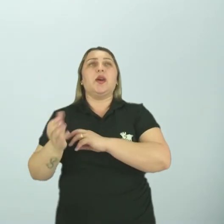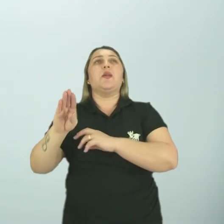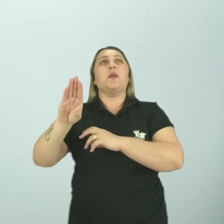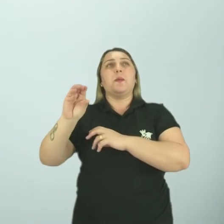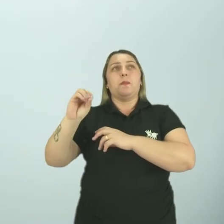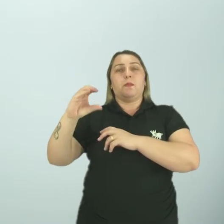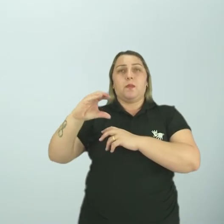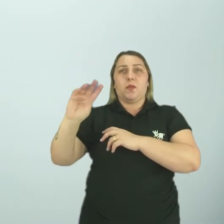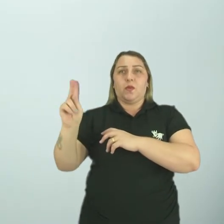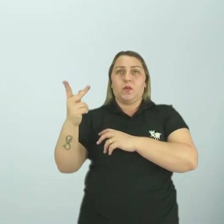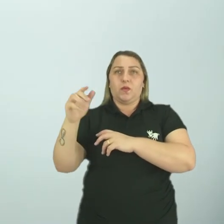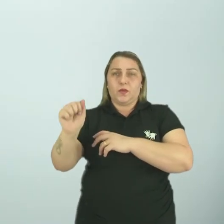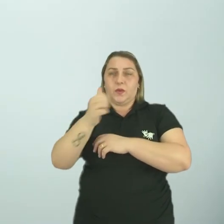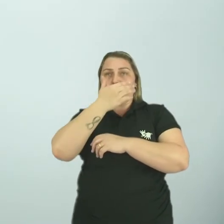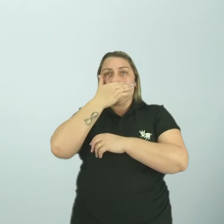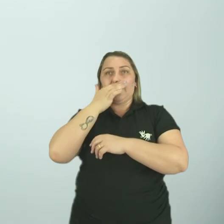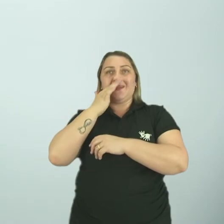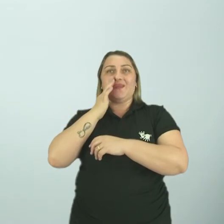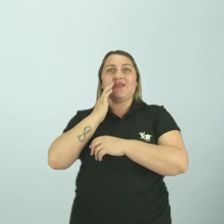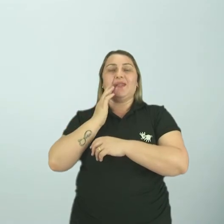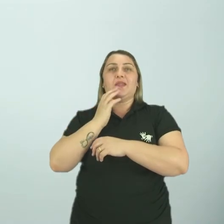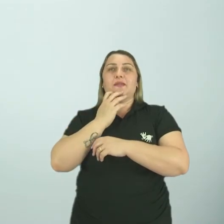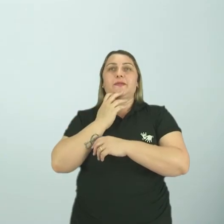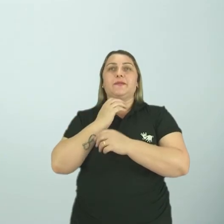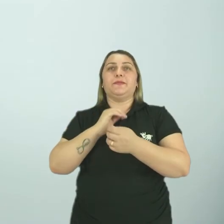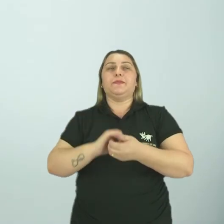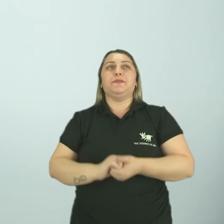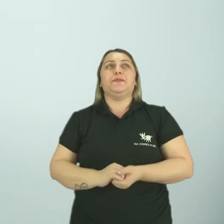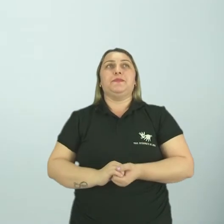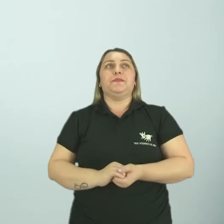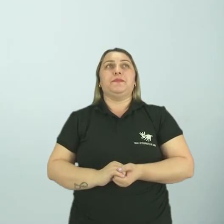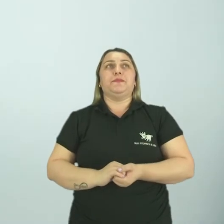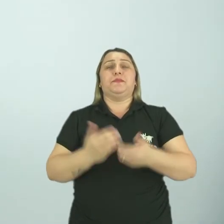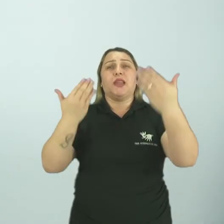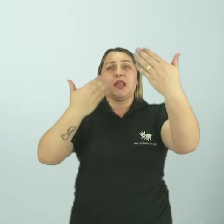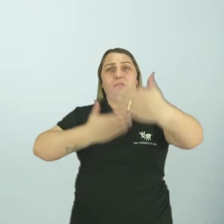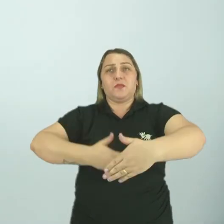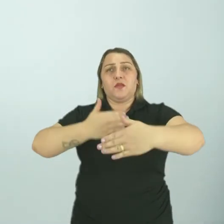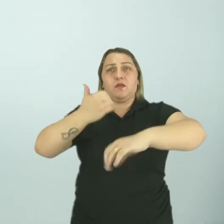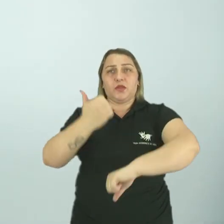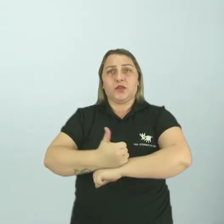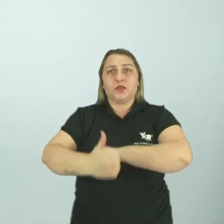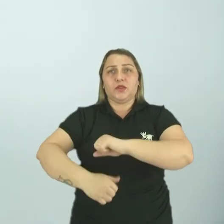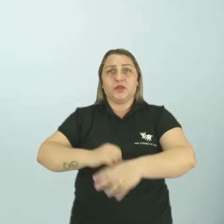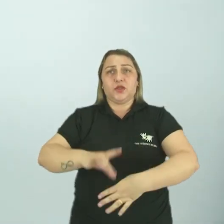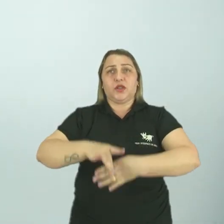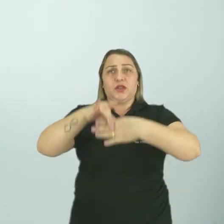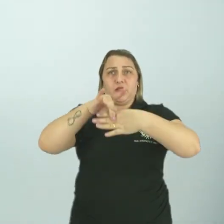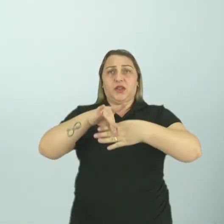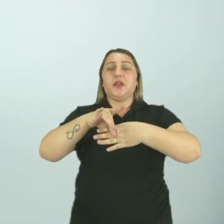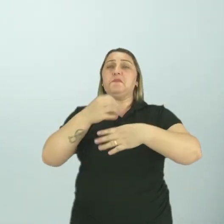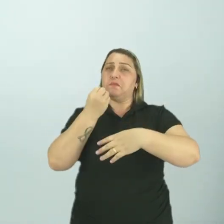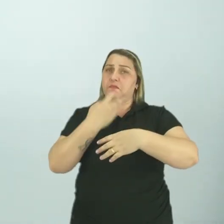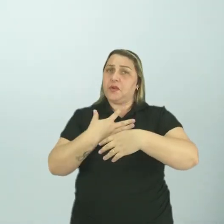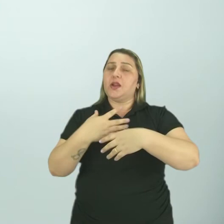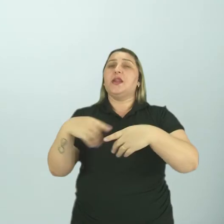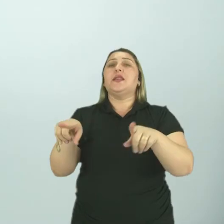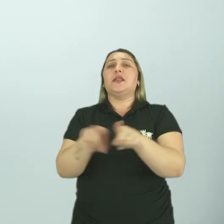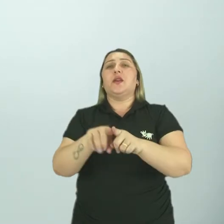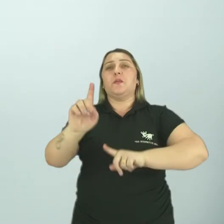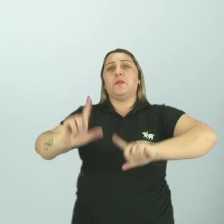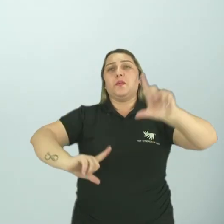botia em uma das provas lá de líderes. E é muito interessante para a gente ver que até um